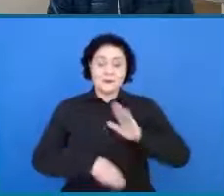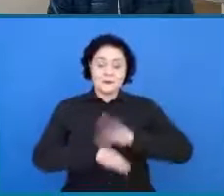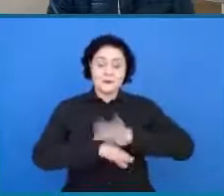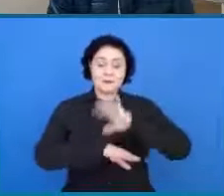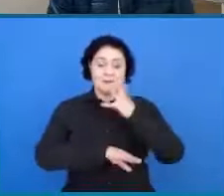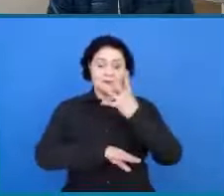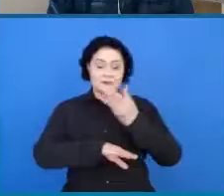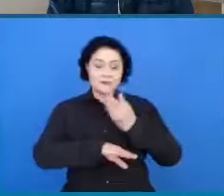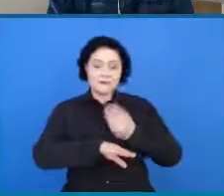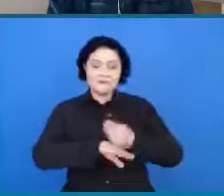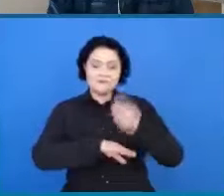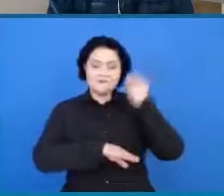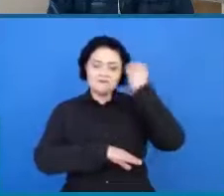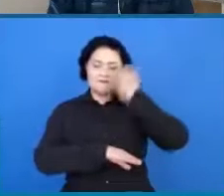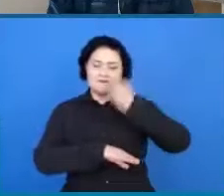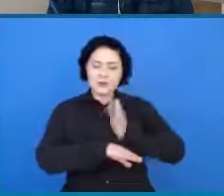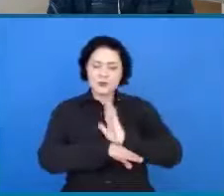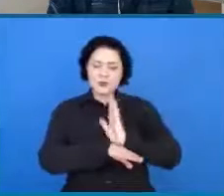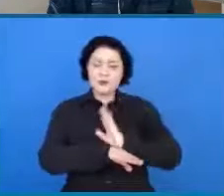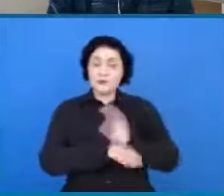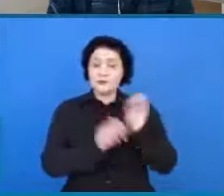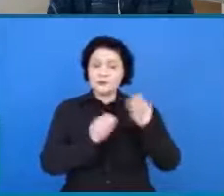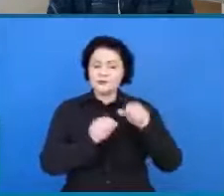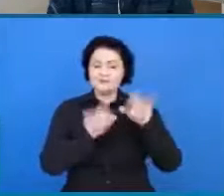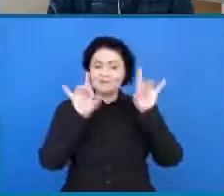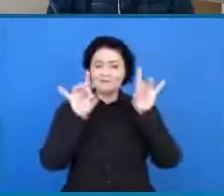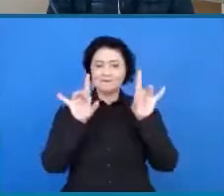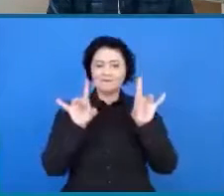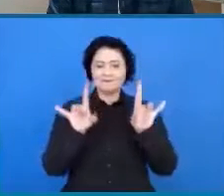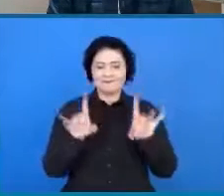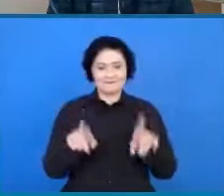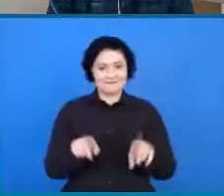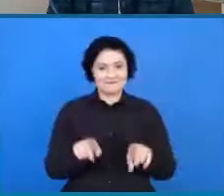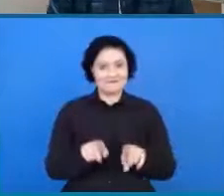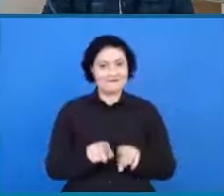filmes dos trolls experiências assim muito especiais